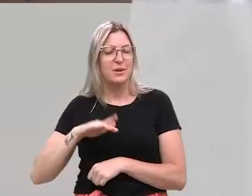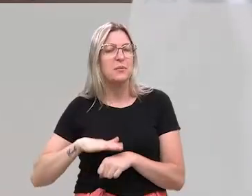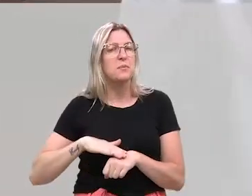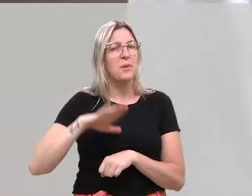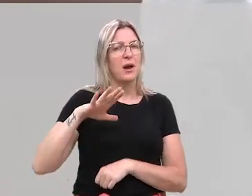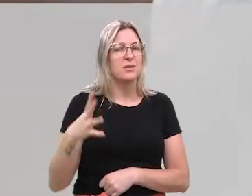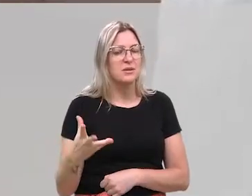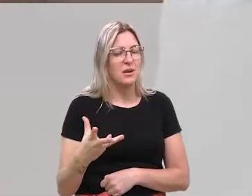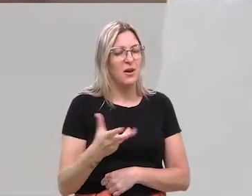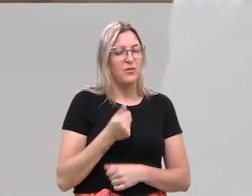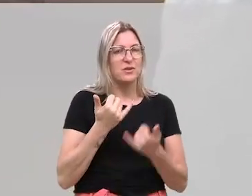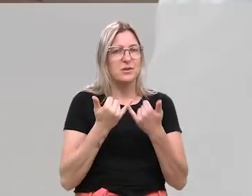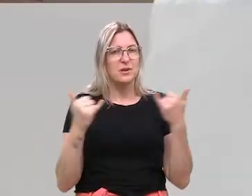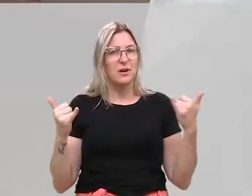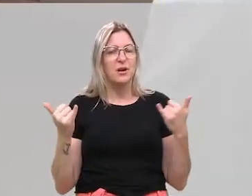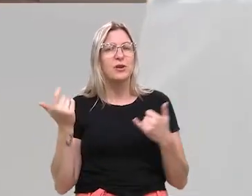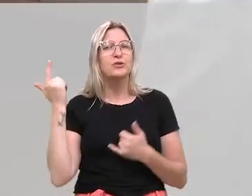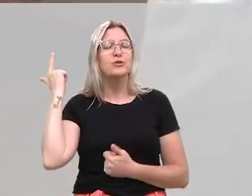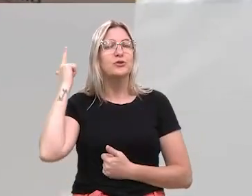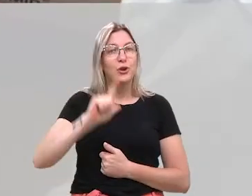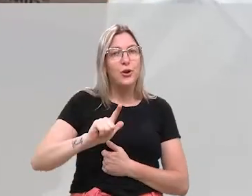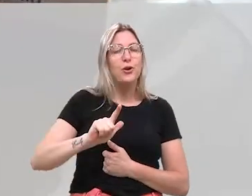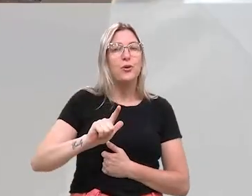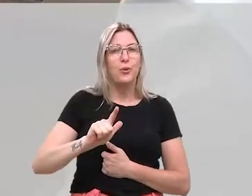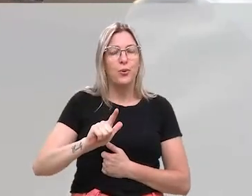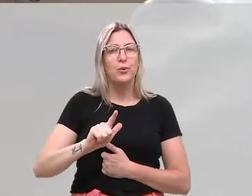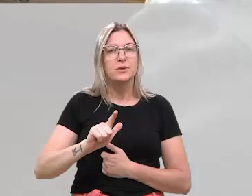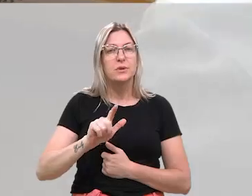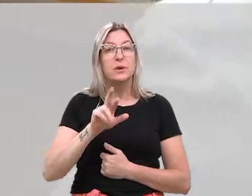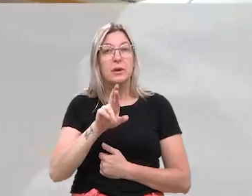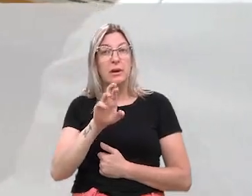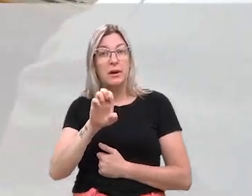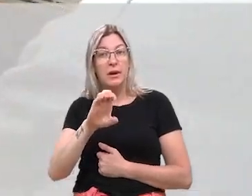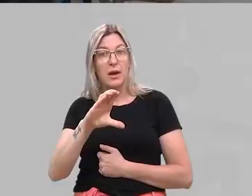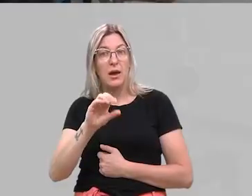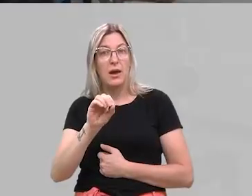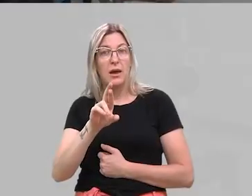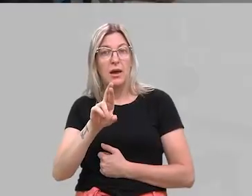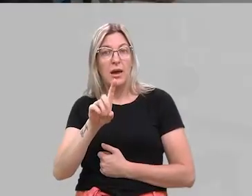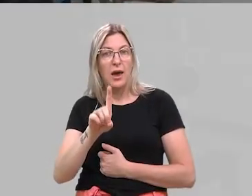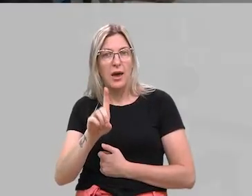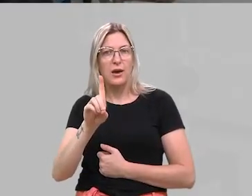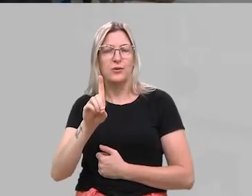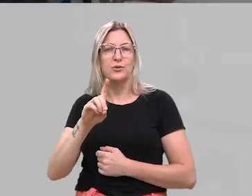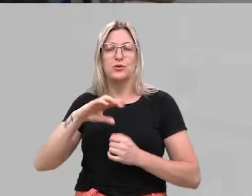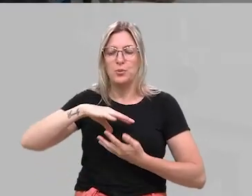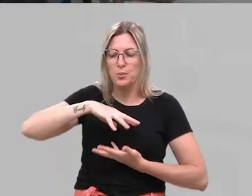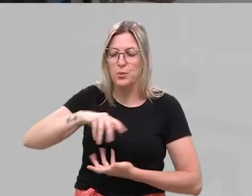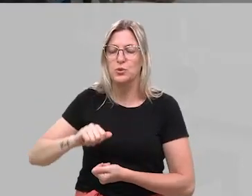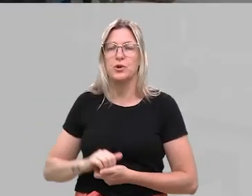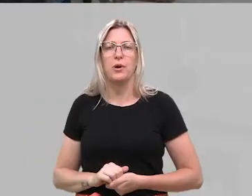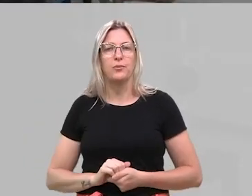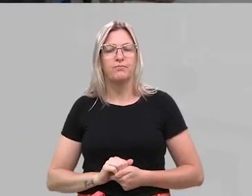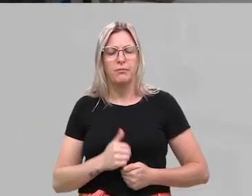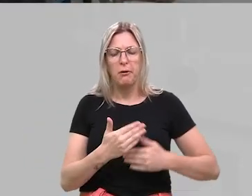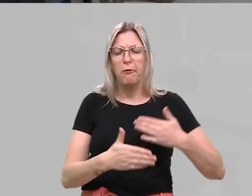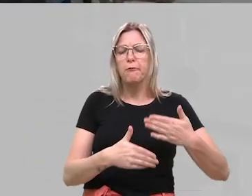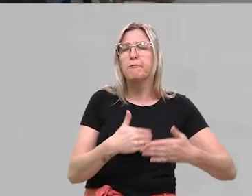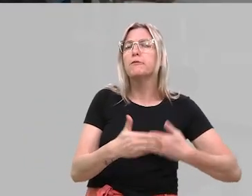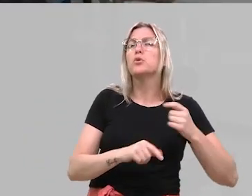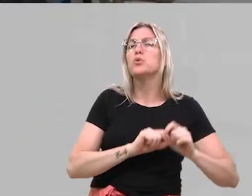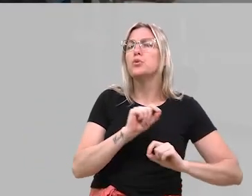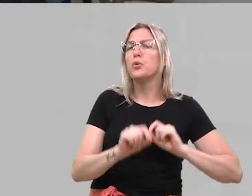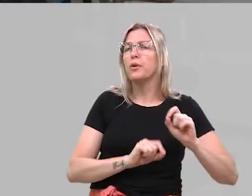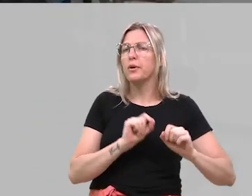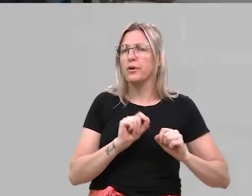objetivo: buscar cada vez mais a eficiência energética e o recorde mundial. Os próximos passos agora são o desenvolvimento do